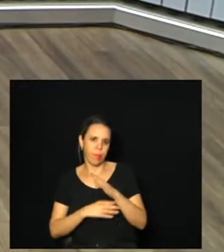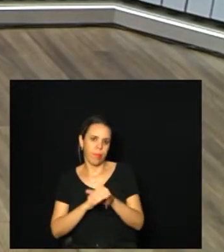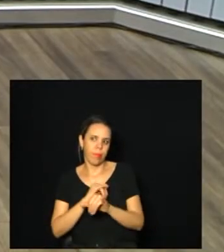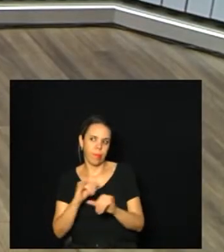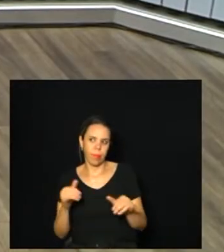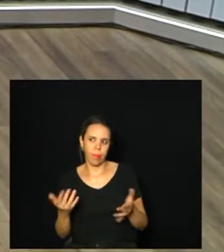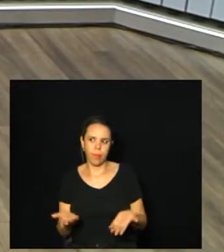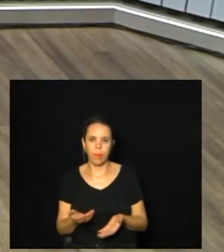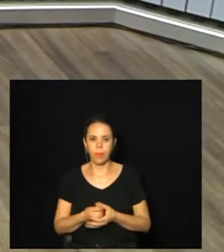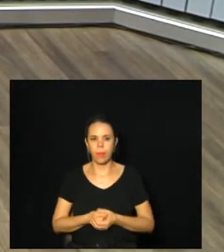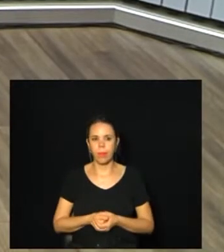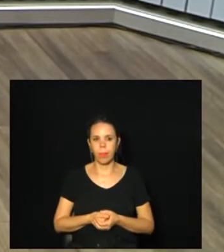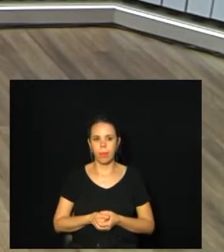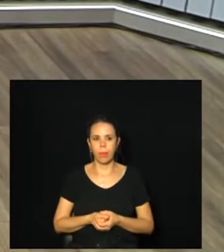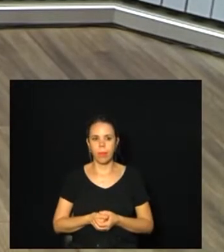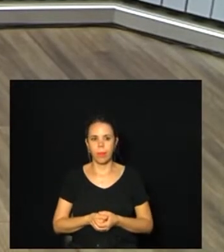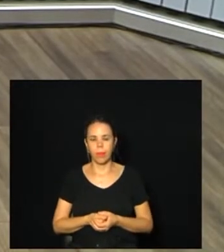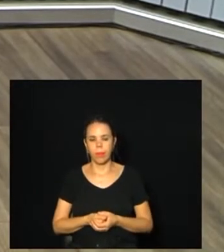Notícia.